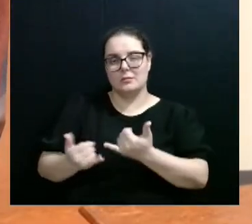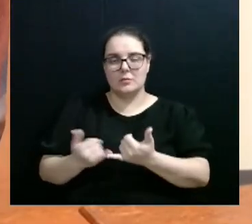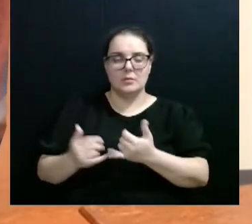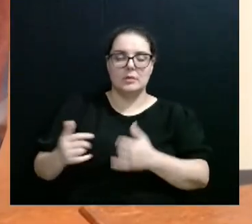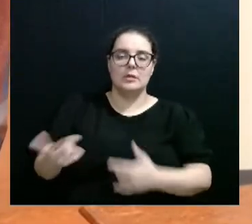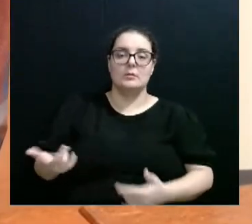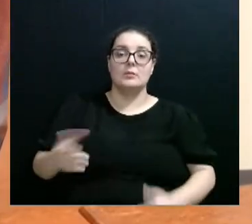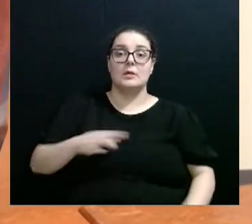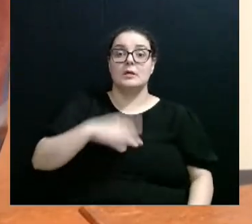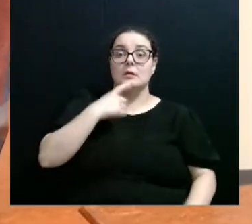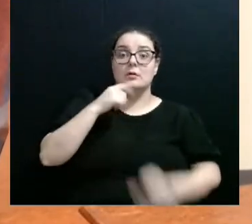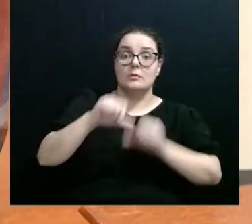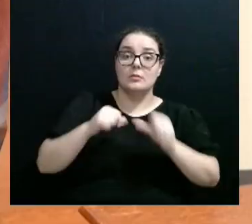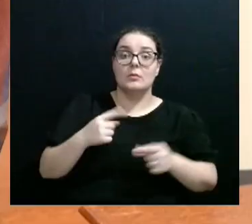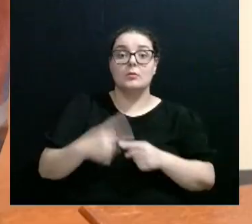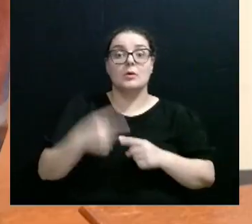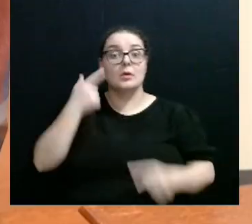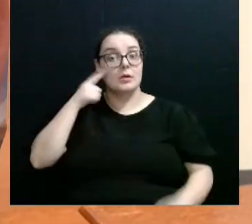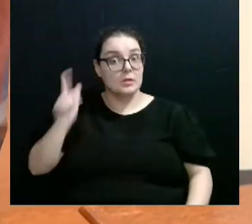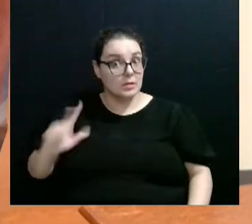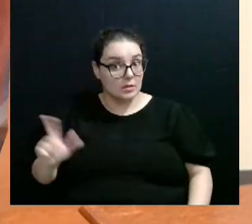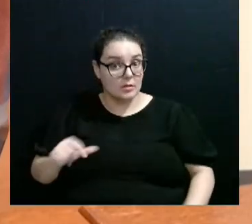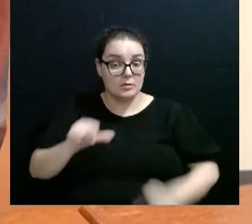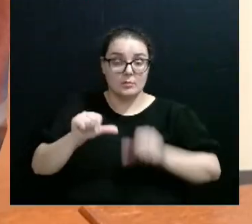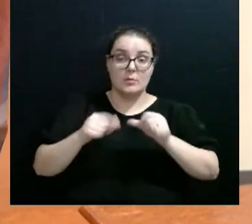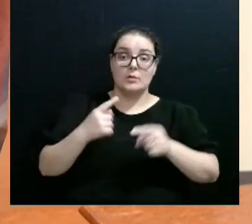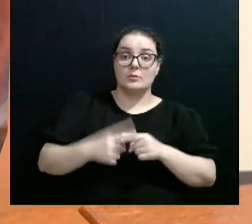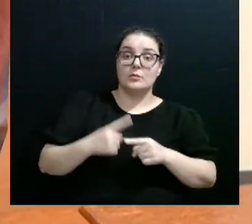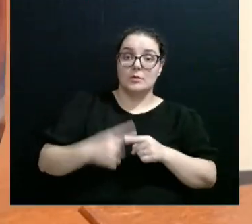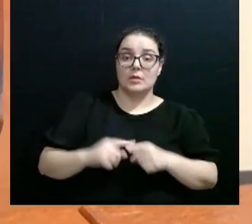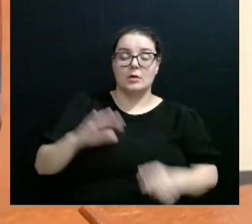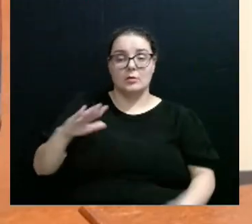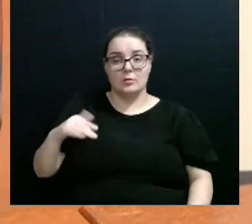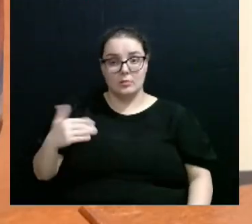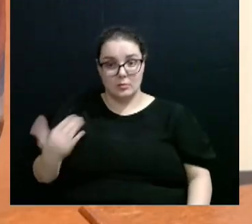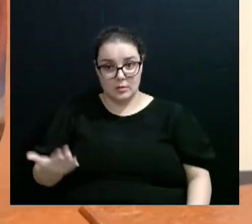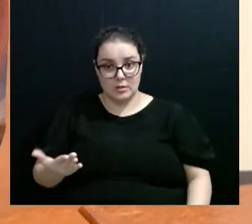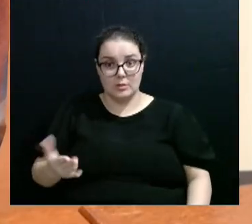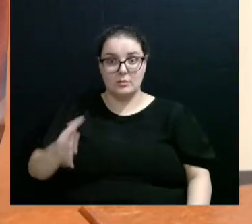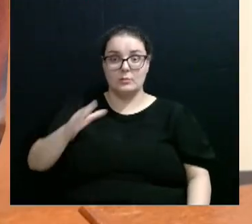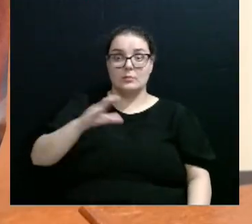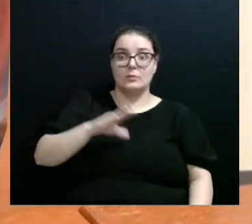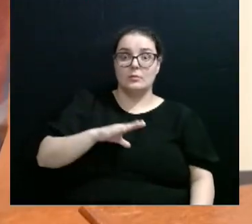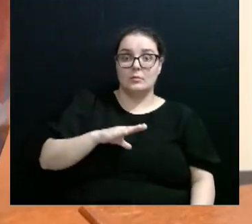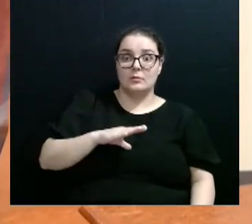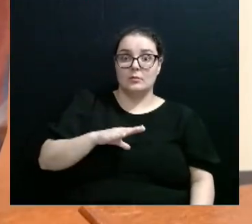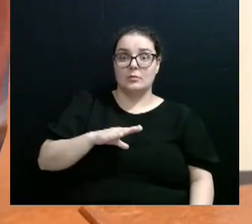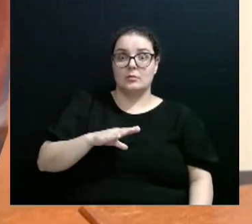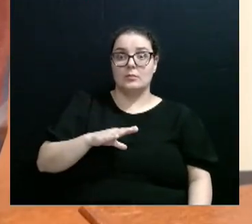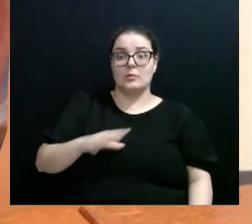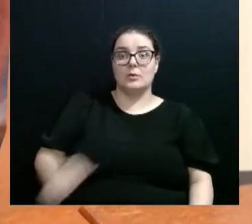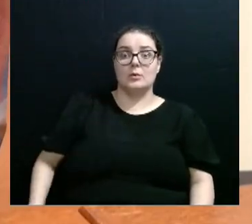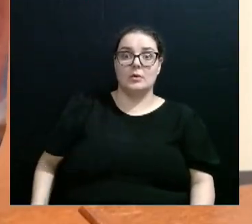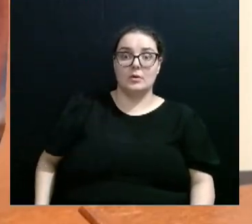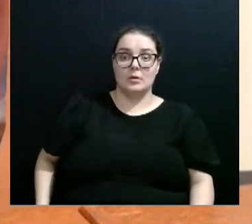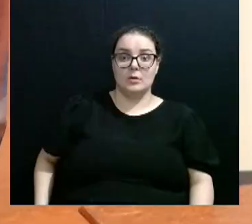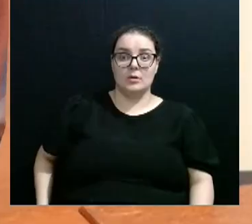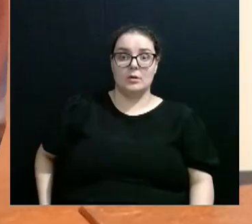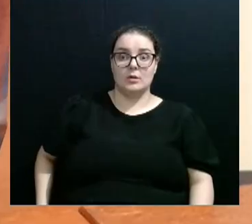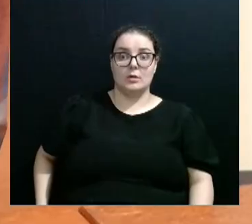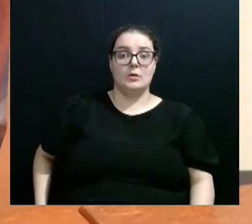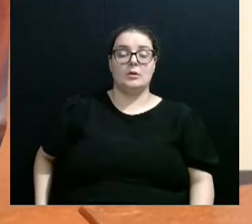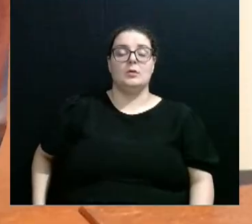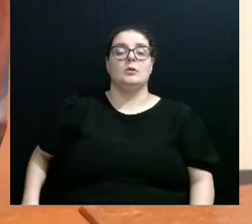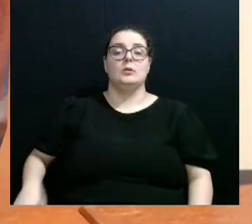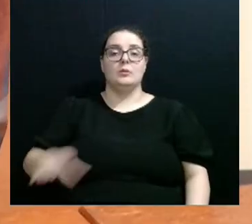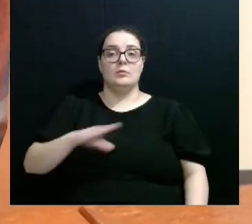essa lógica? Porque a cidade, quando você torna uma cidade mais... Emanuel, só um minutinho. Quando você torna uma cidade mais